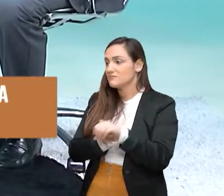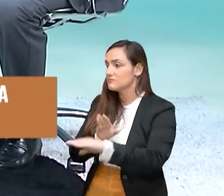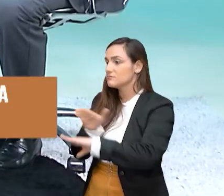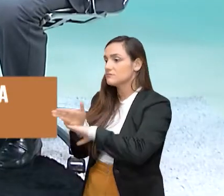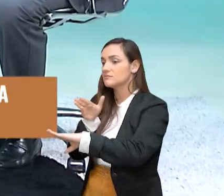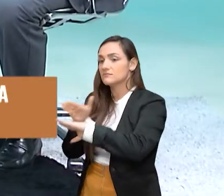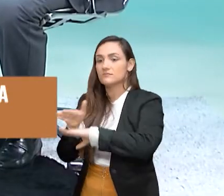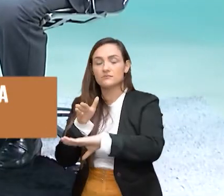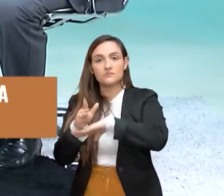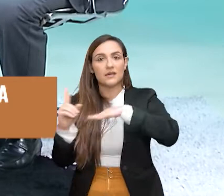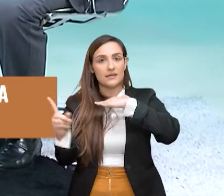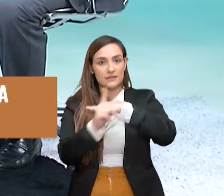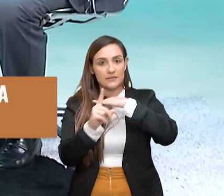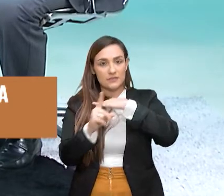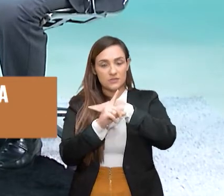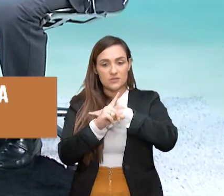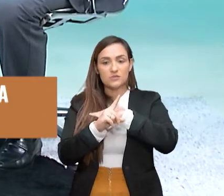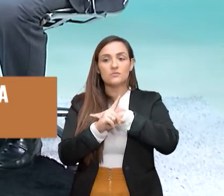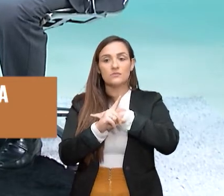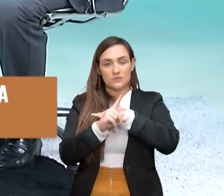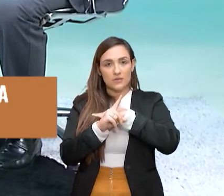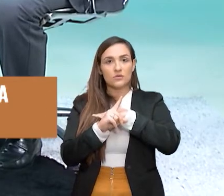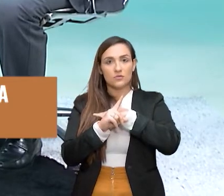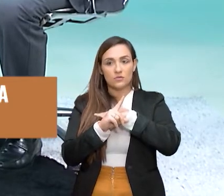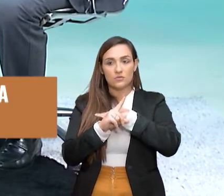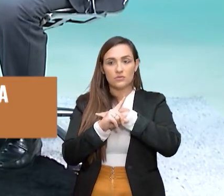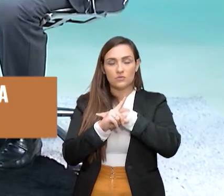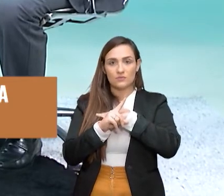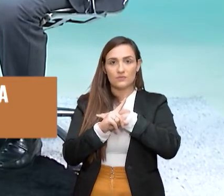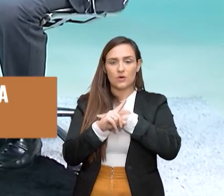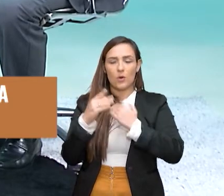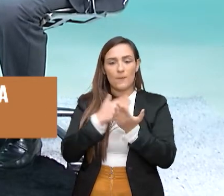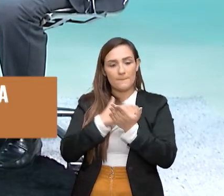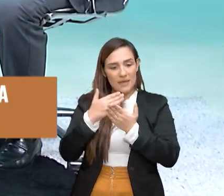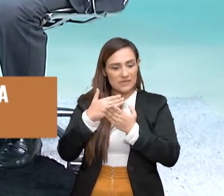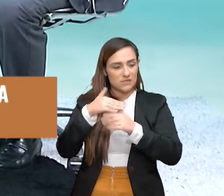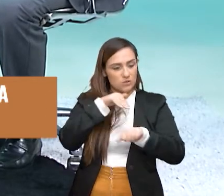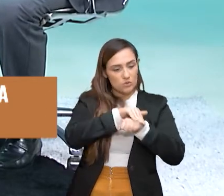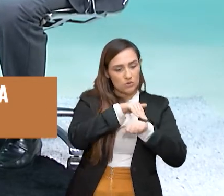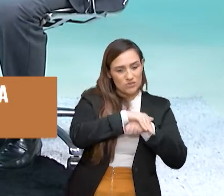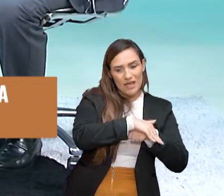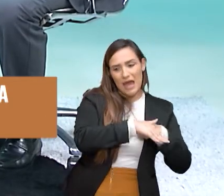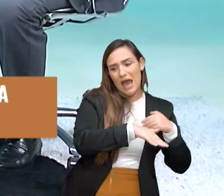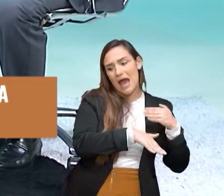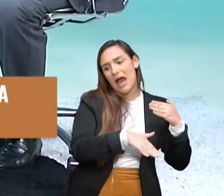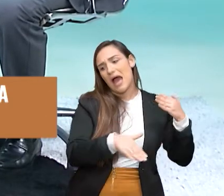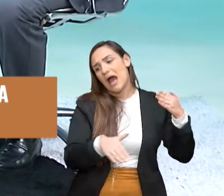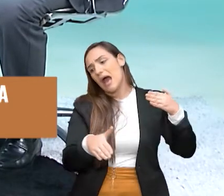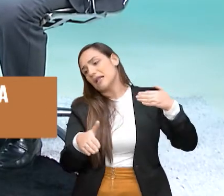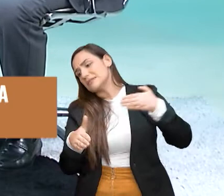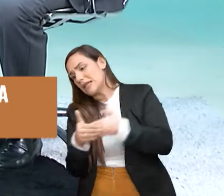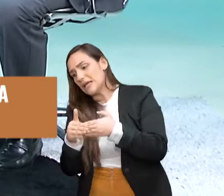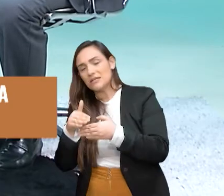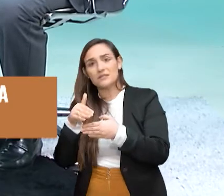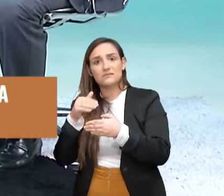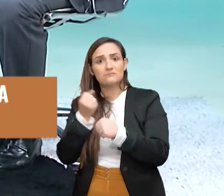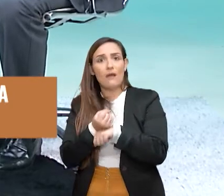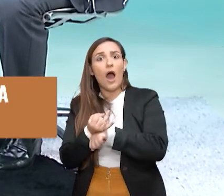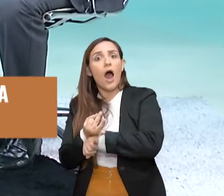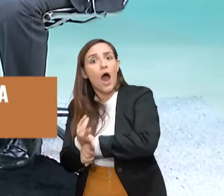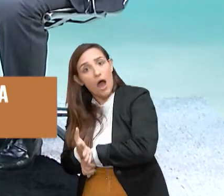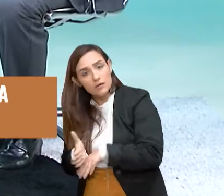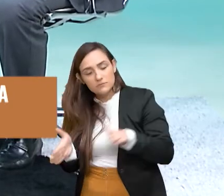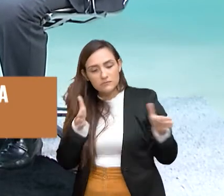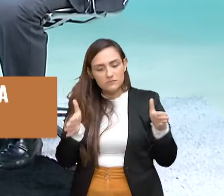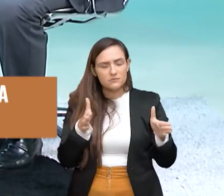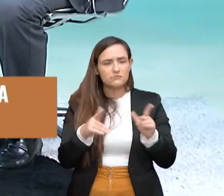para um atendimento móvel, que ele começa ali do período noturno até a madrugada. Bom, como tem sido essa